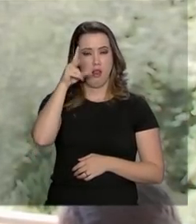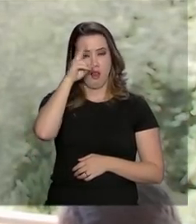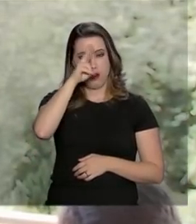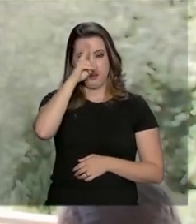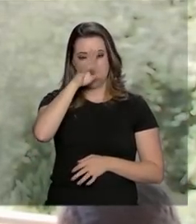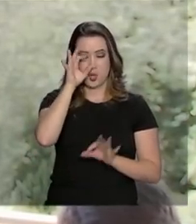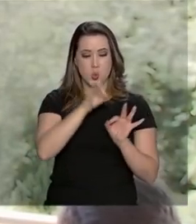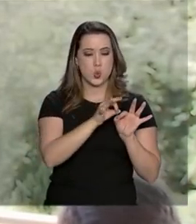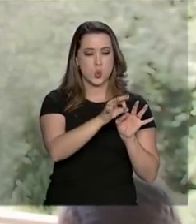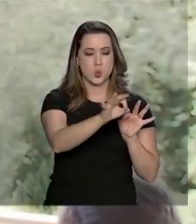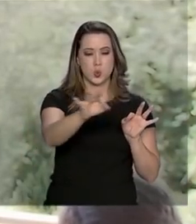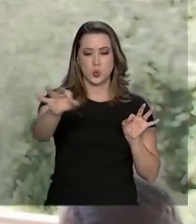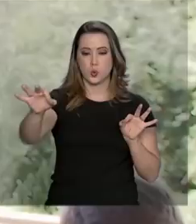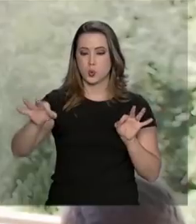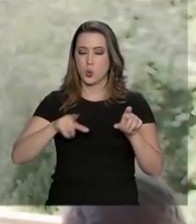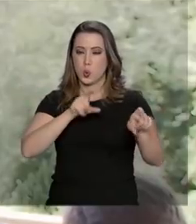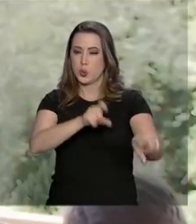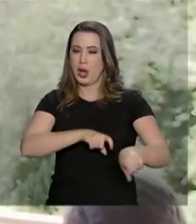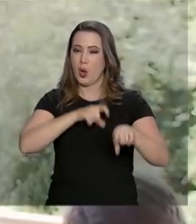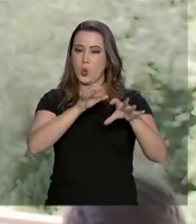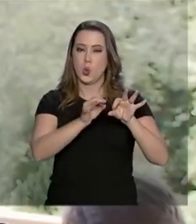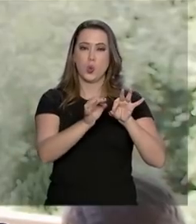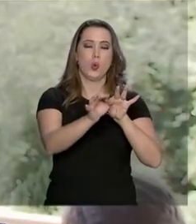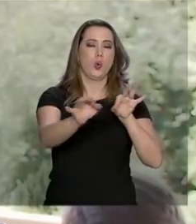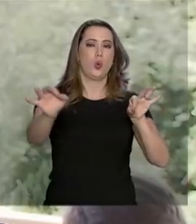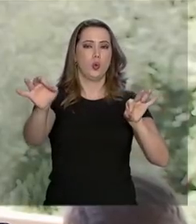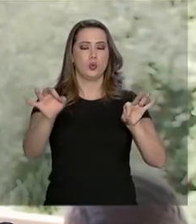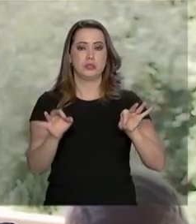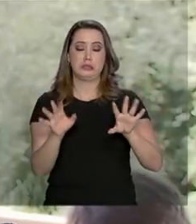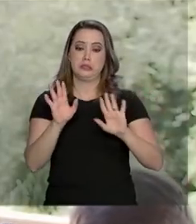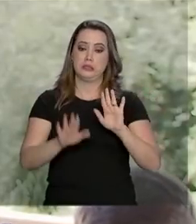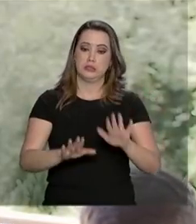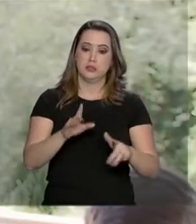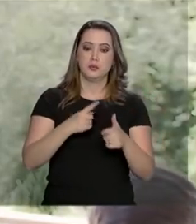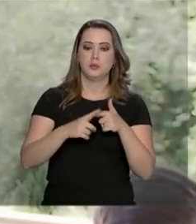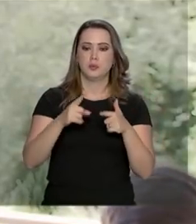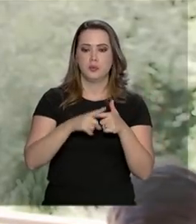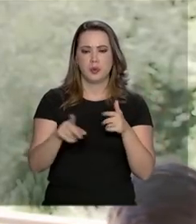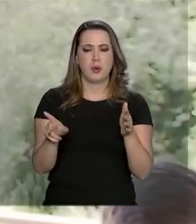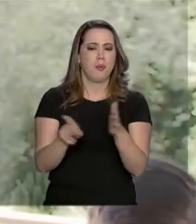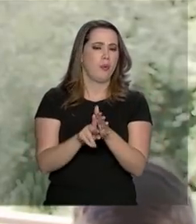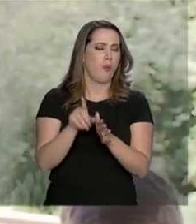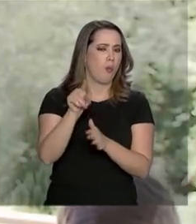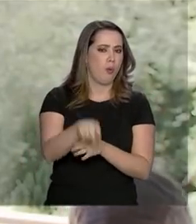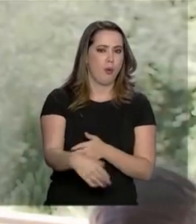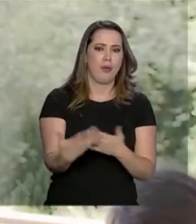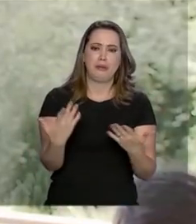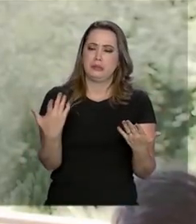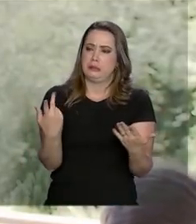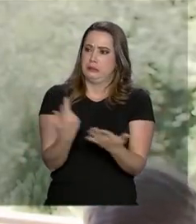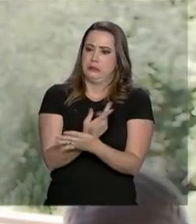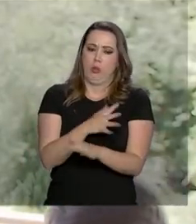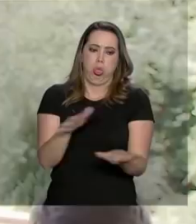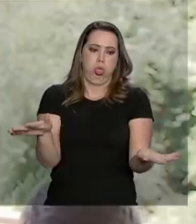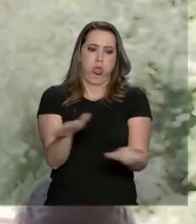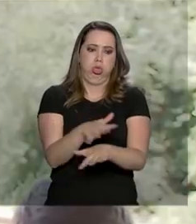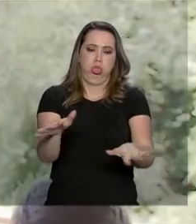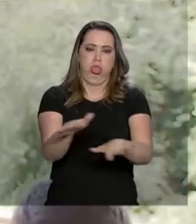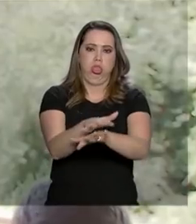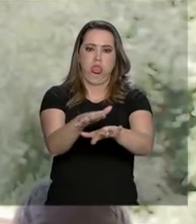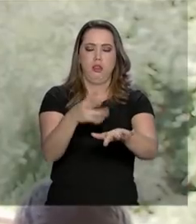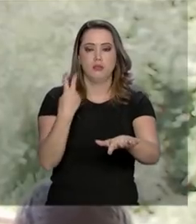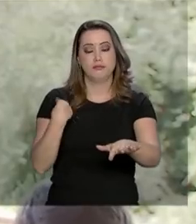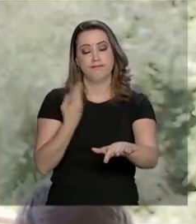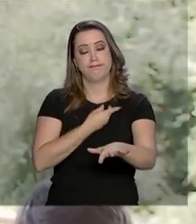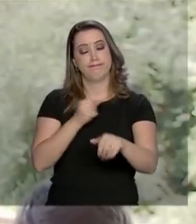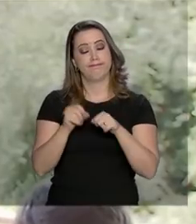muito extensa, ela tem uma geografia inclusive prejudicada pela própria catástrofe. Então, o